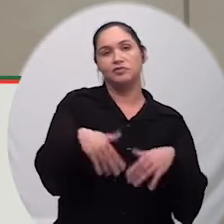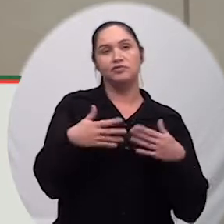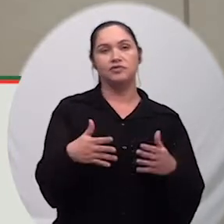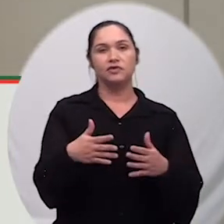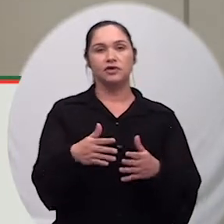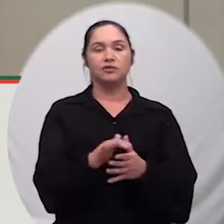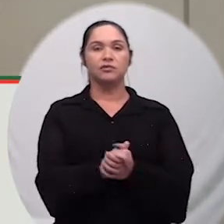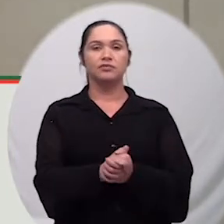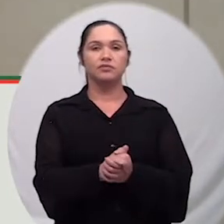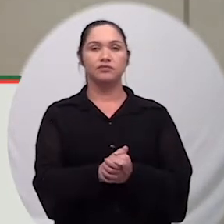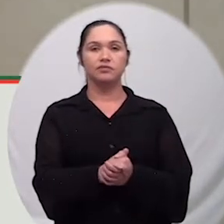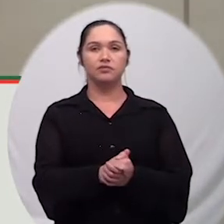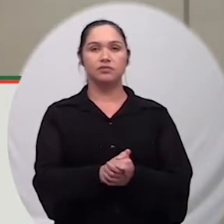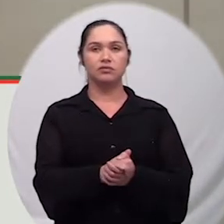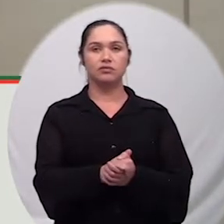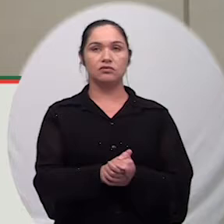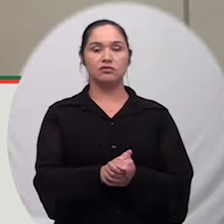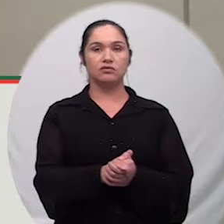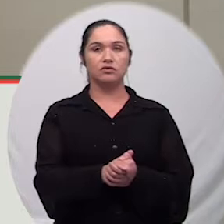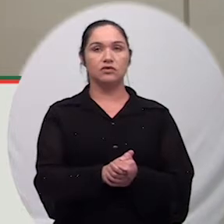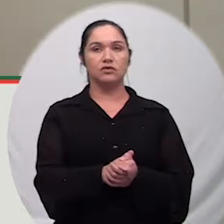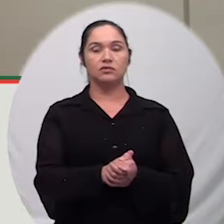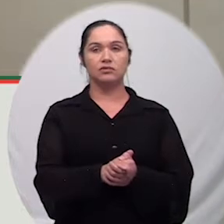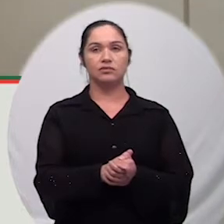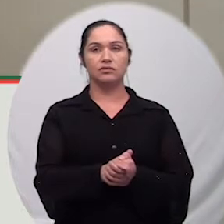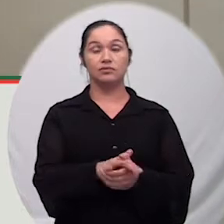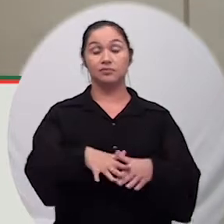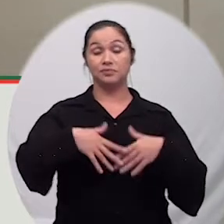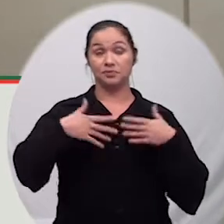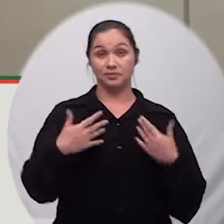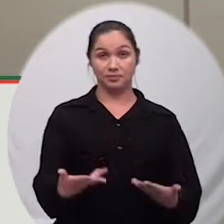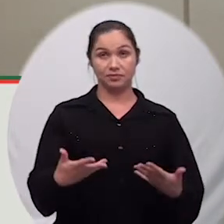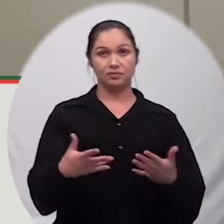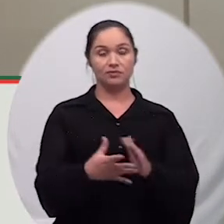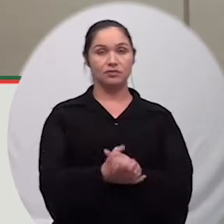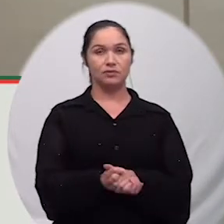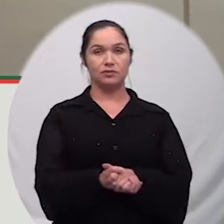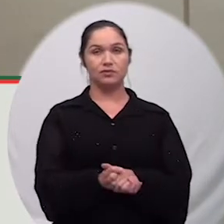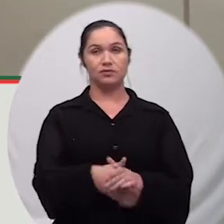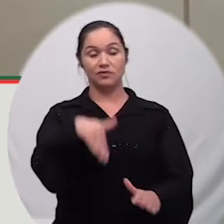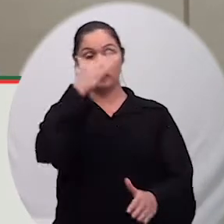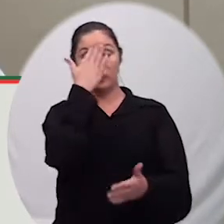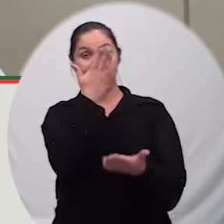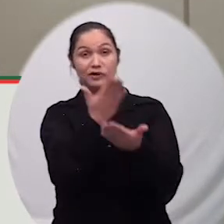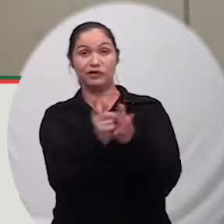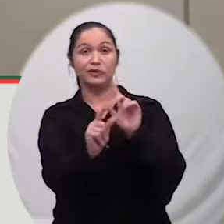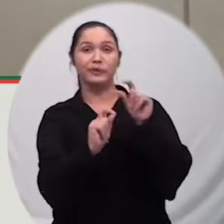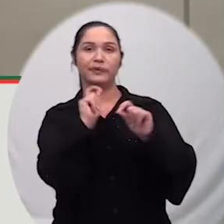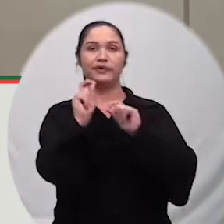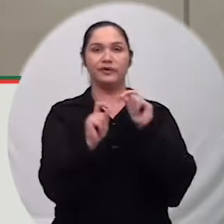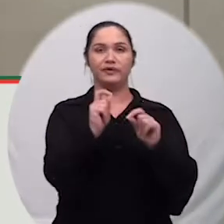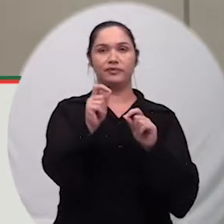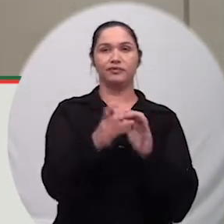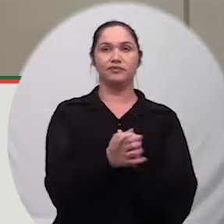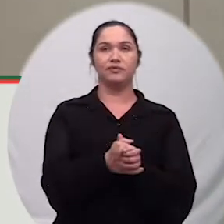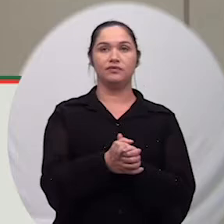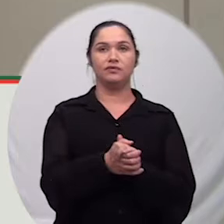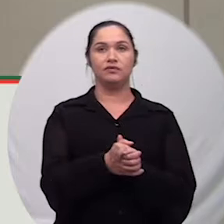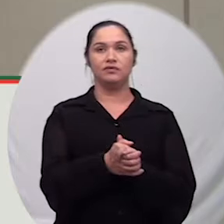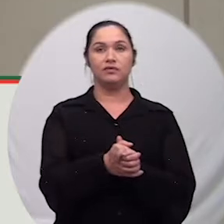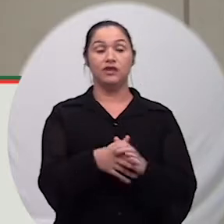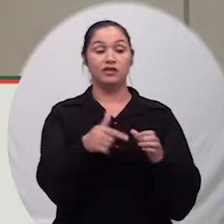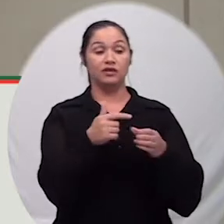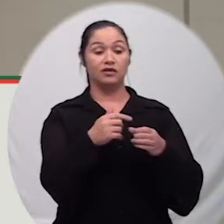forma negativa, os cofres do município. Mas, pelo contrário, eu acredito que essa atitude do município